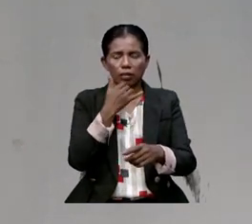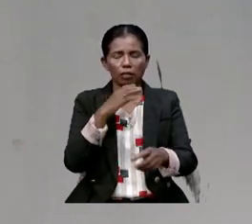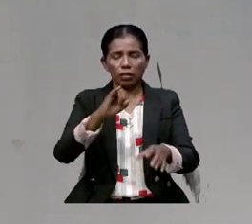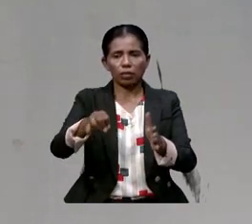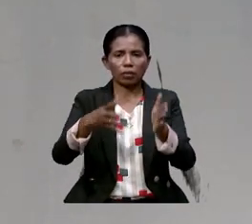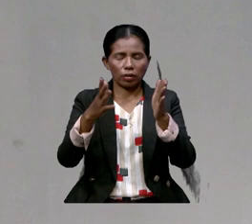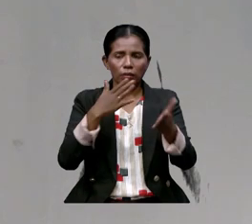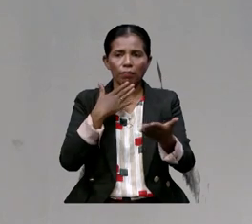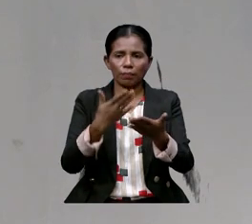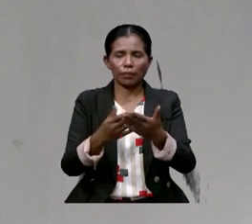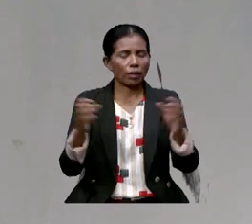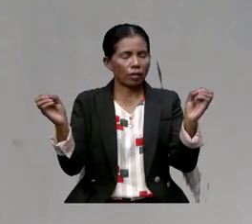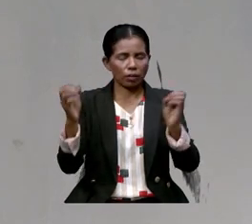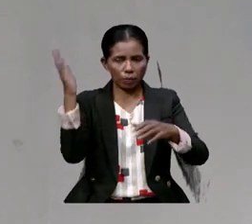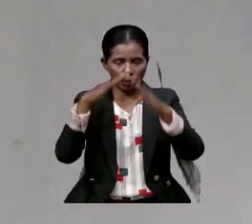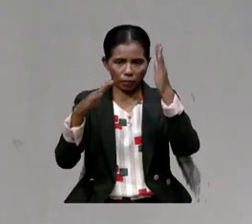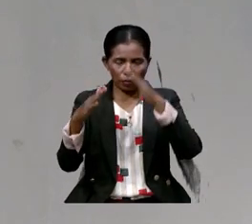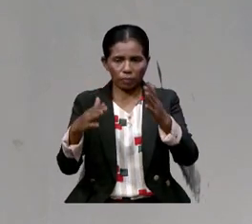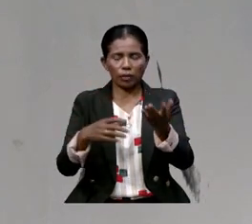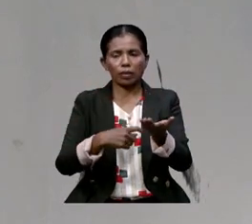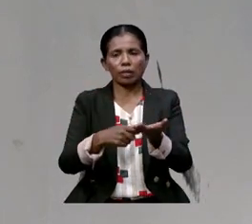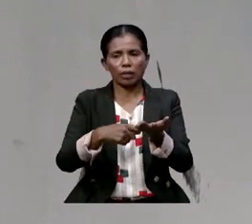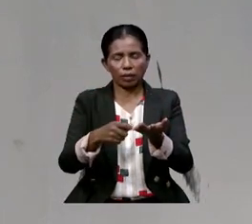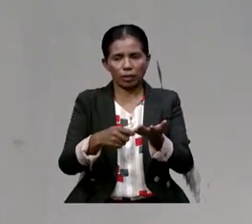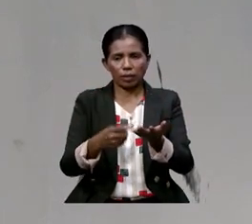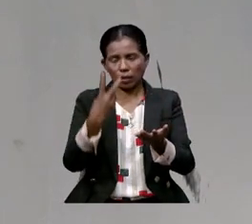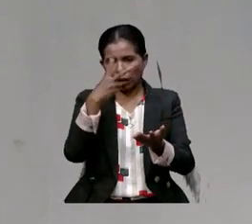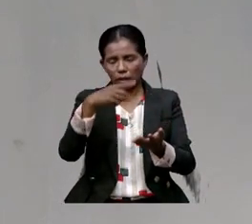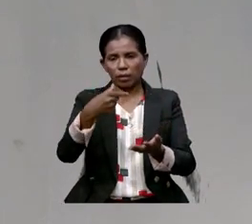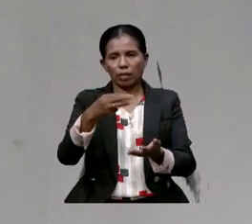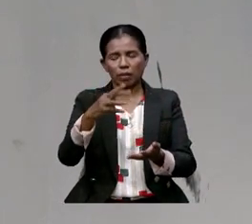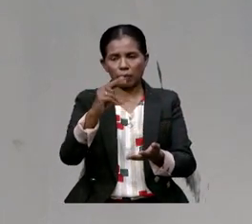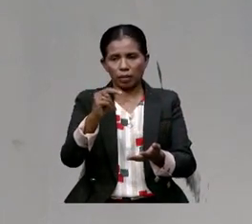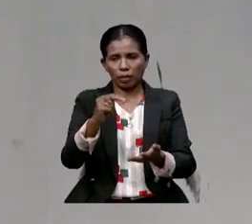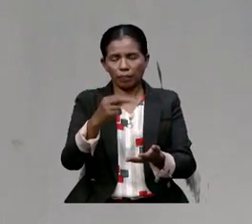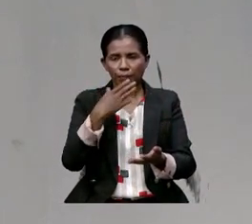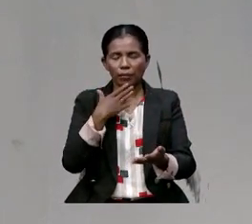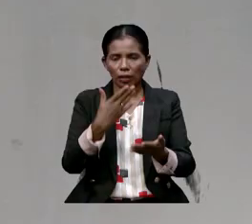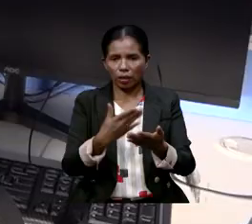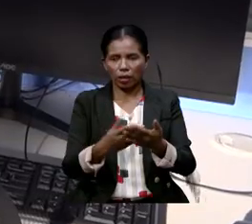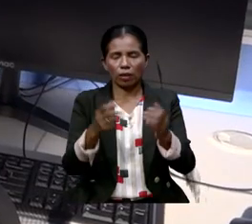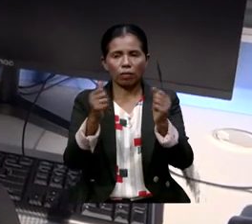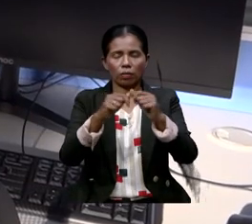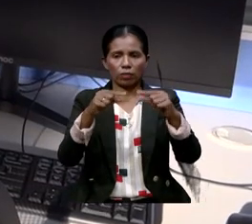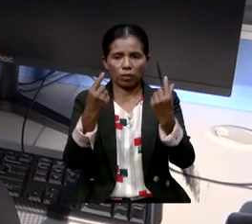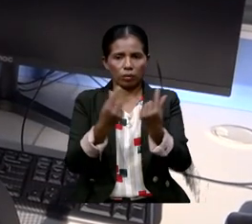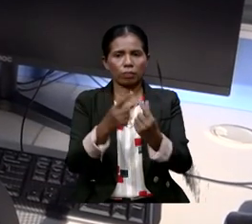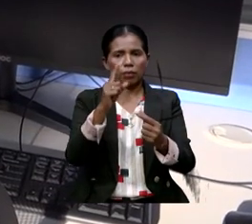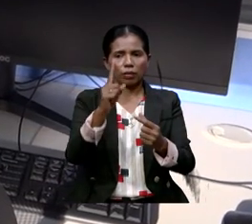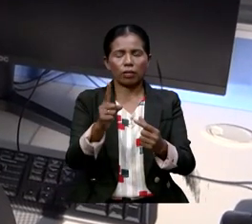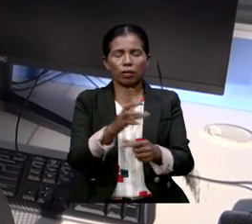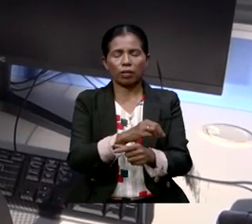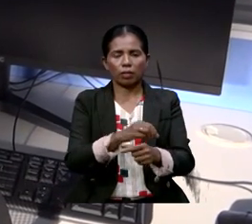jornalismo. Nós também é problema técnico. Se a gente tem a GMN, a gente tem a equipa da